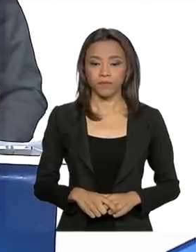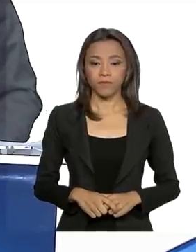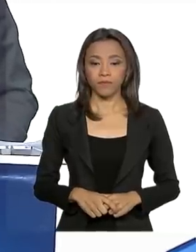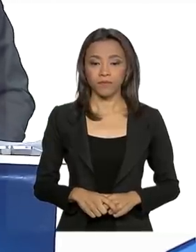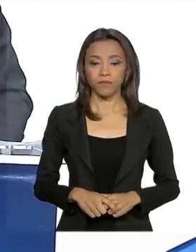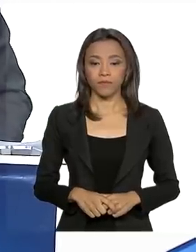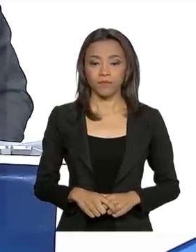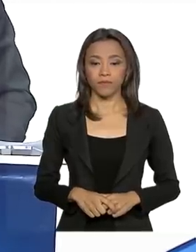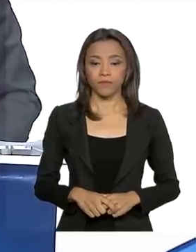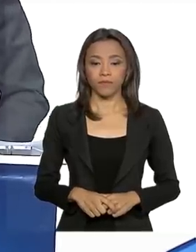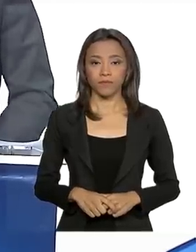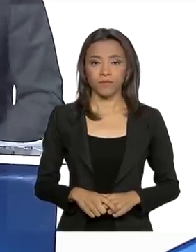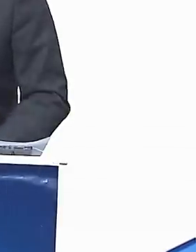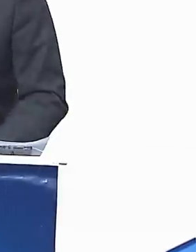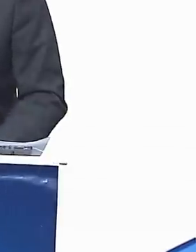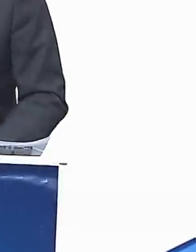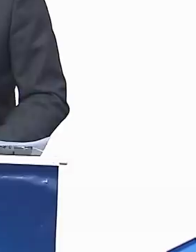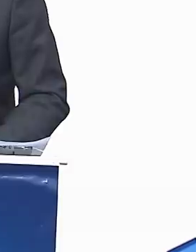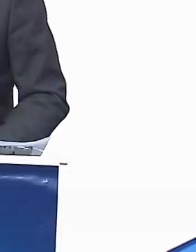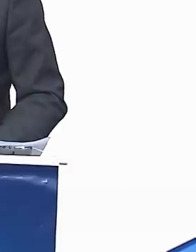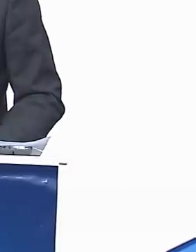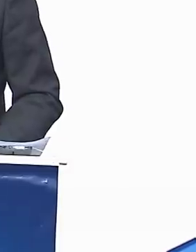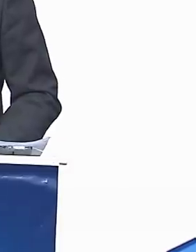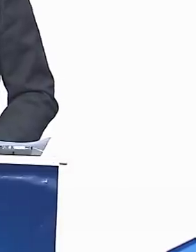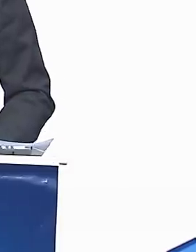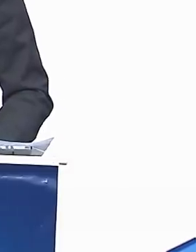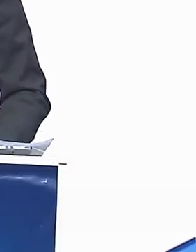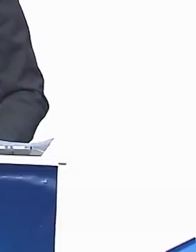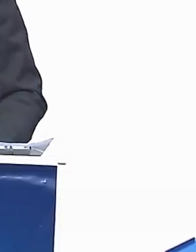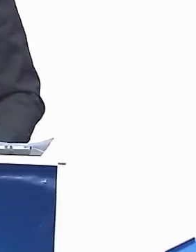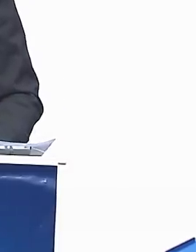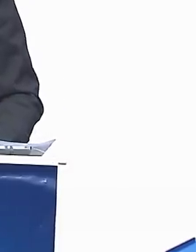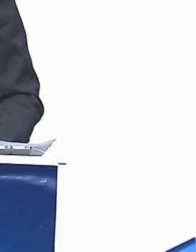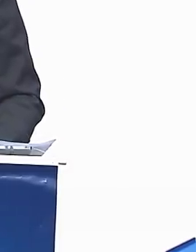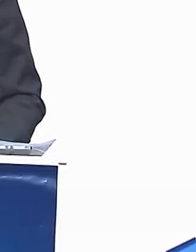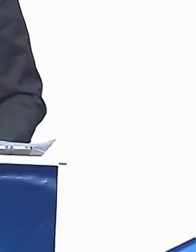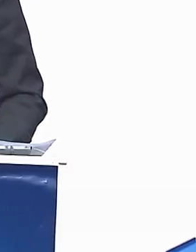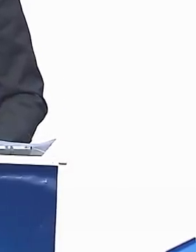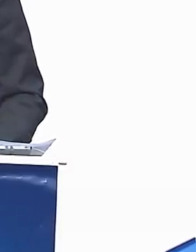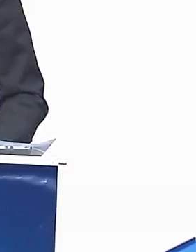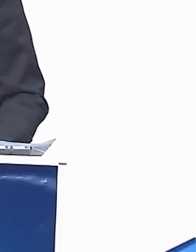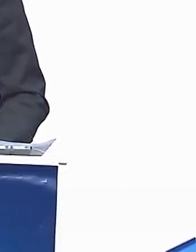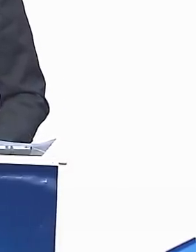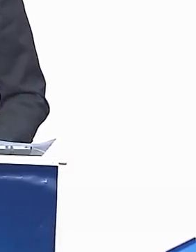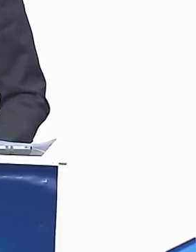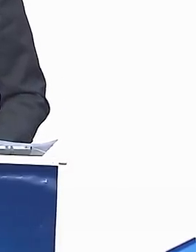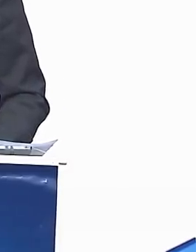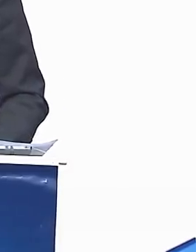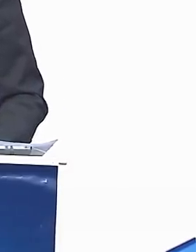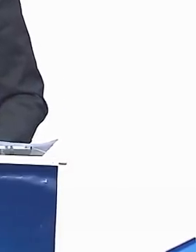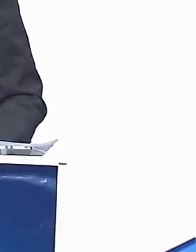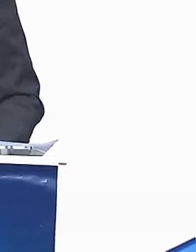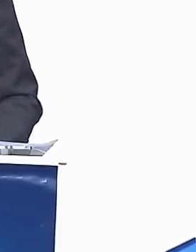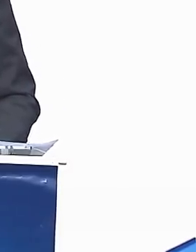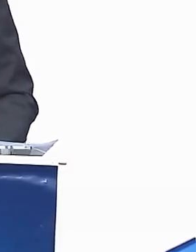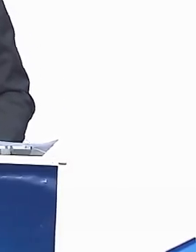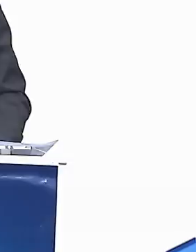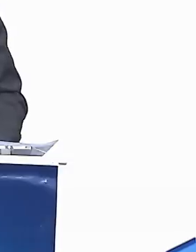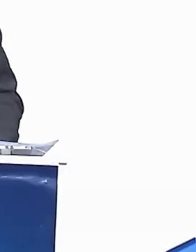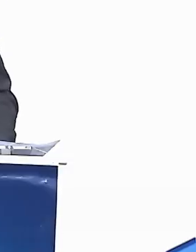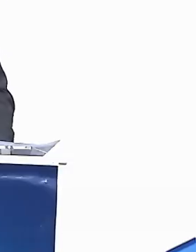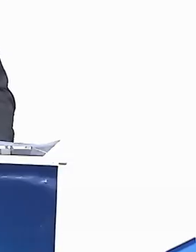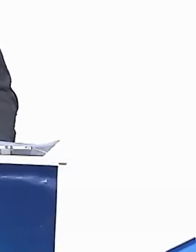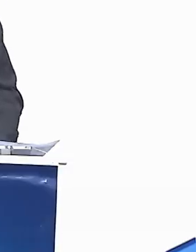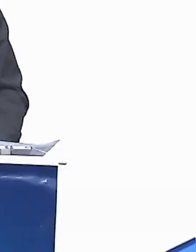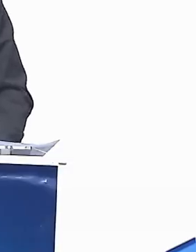Pode ser inesperado para os analistas econômicos, mas da nossa parte sabemos que viria uma boa notícia. E